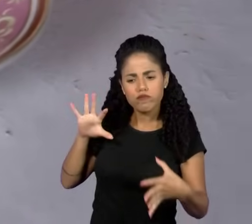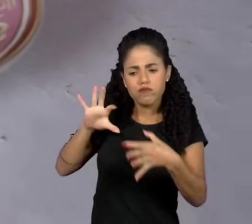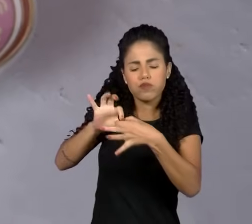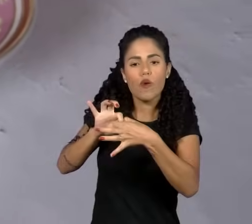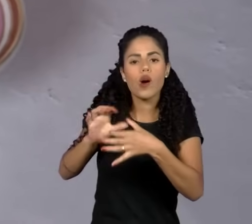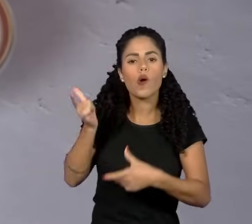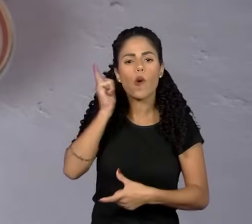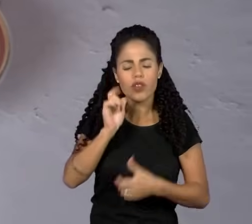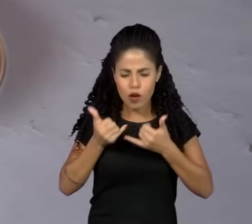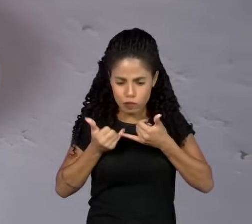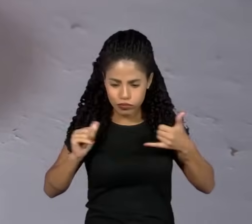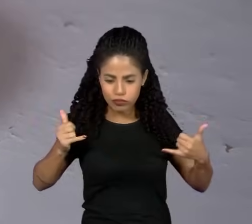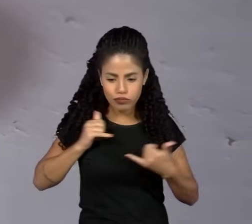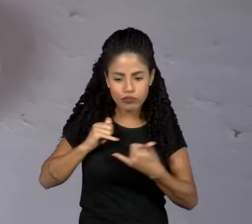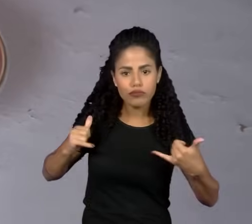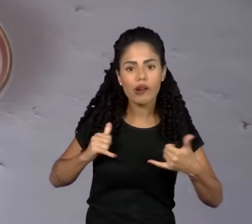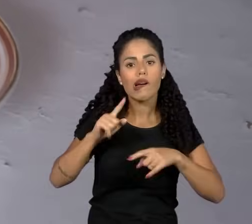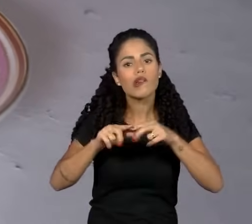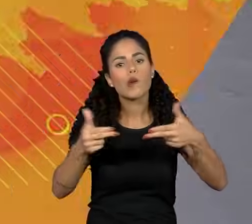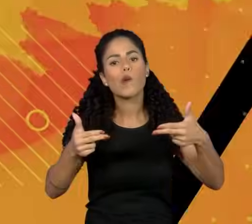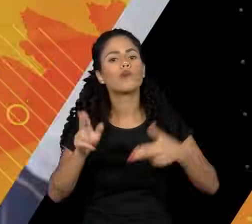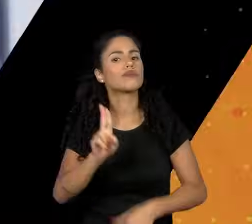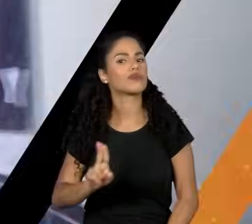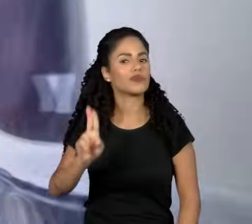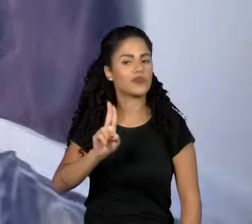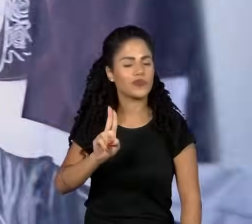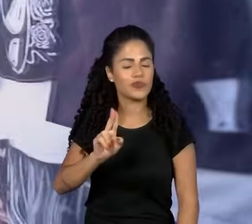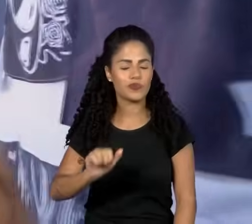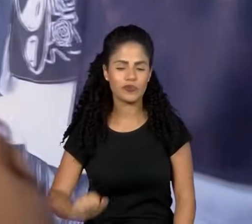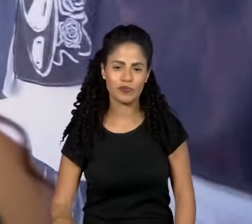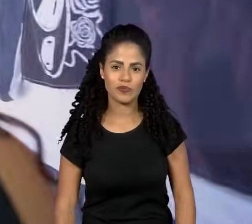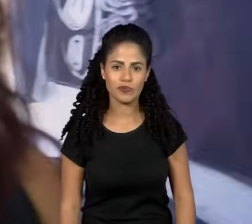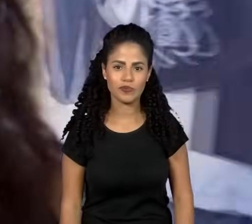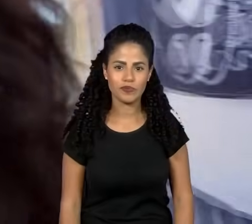e a energia do material que você está usando.